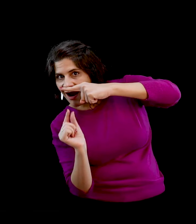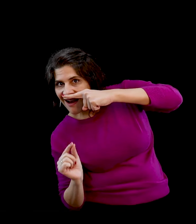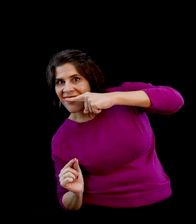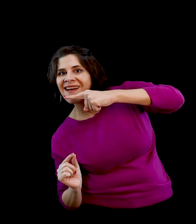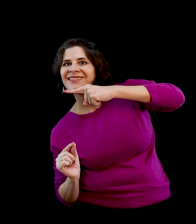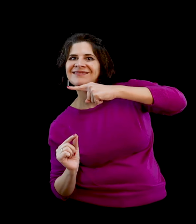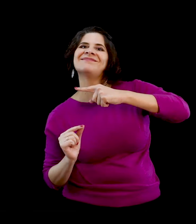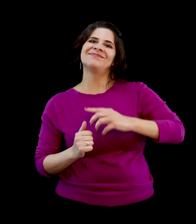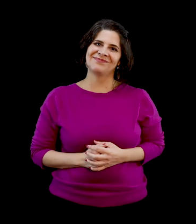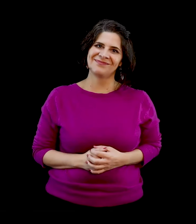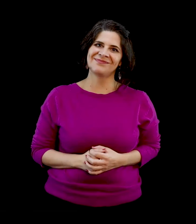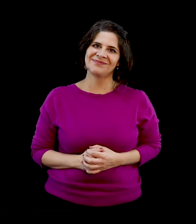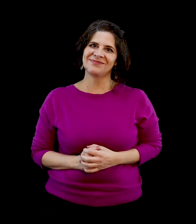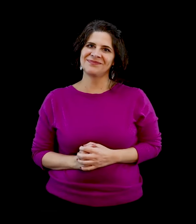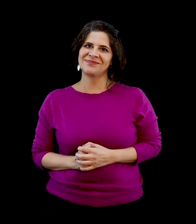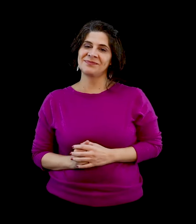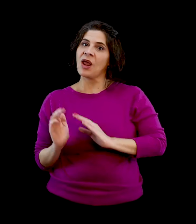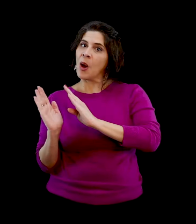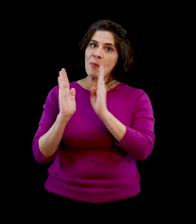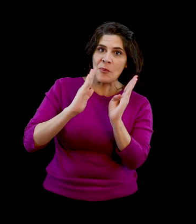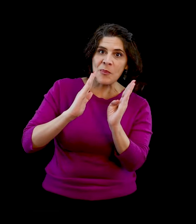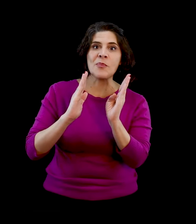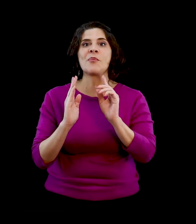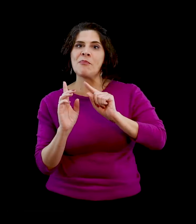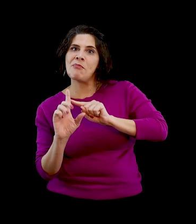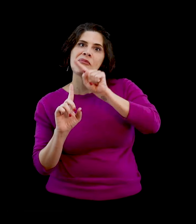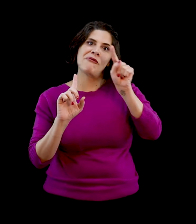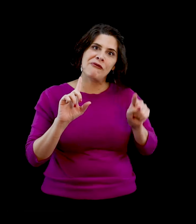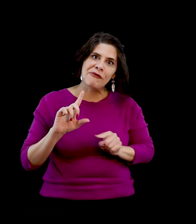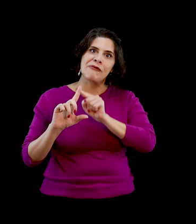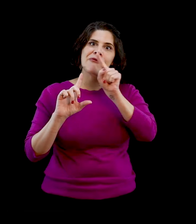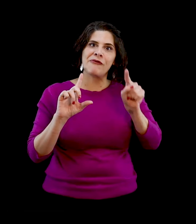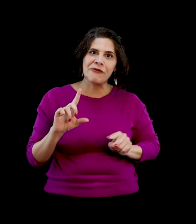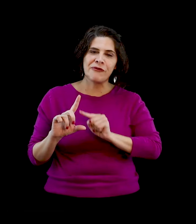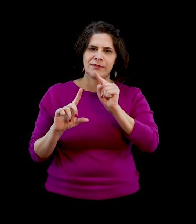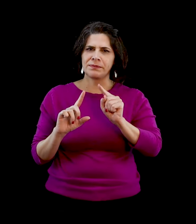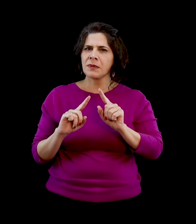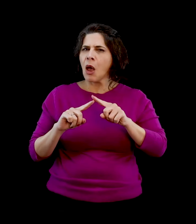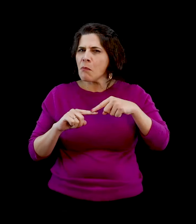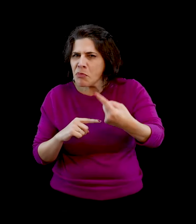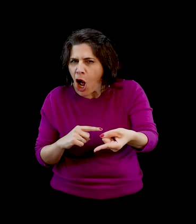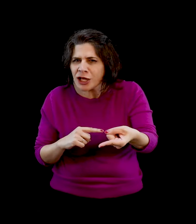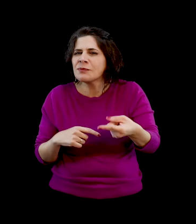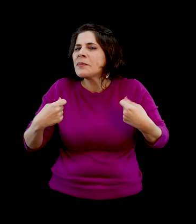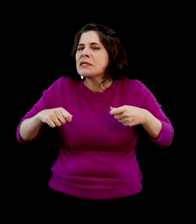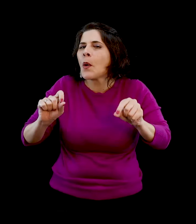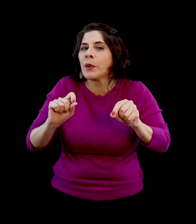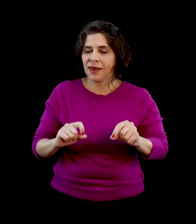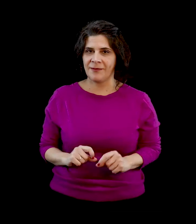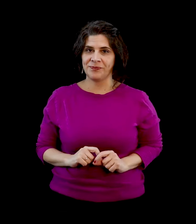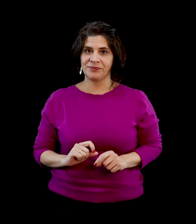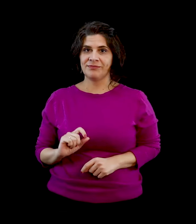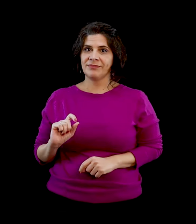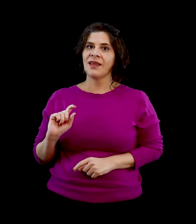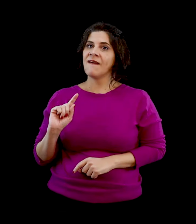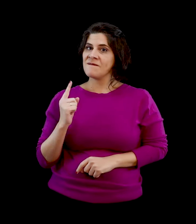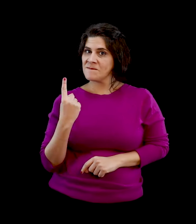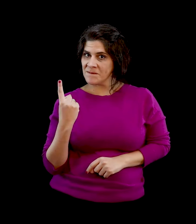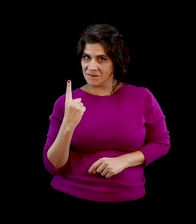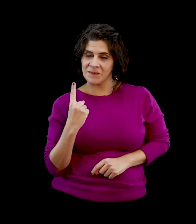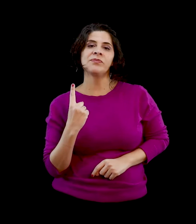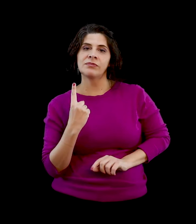novo. Próximo passo para a gente ver se ele vai funcionar é a gente prender ele numa vareta para a gente poder terminar o